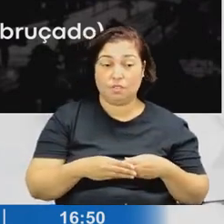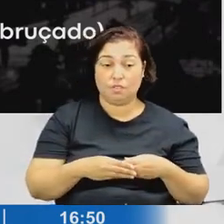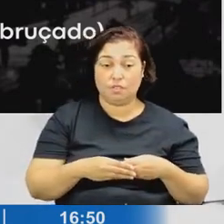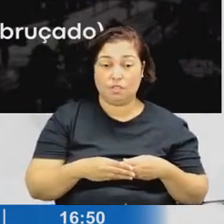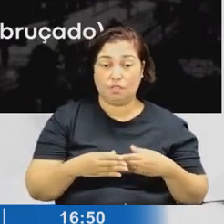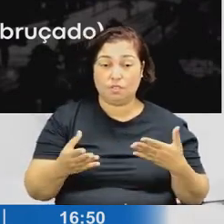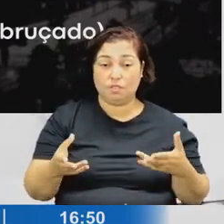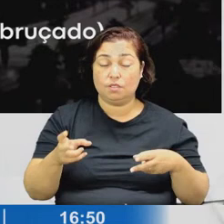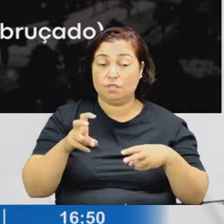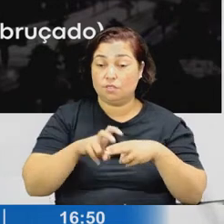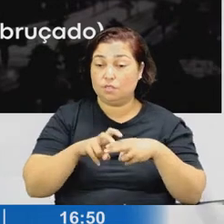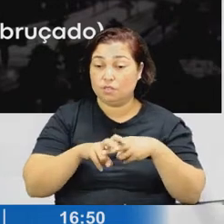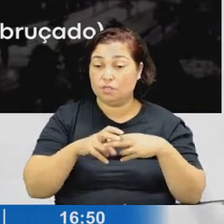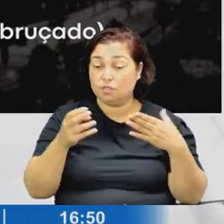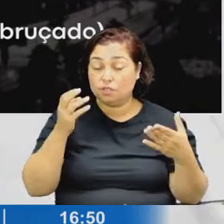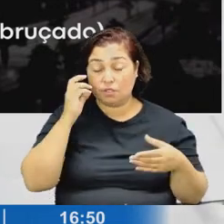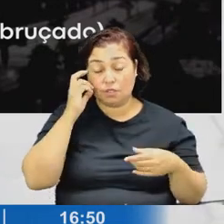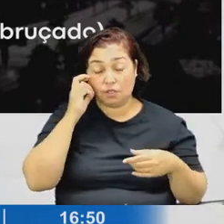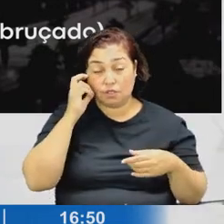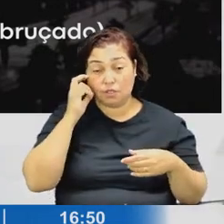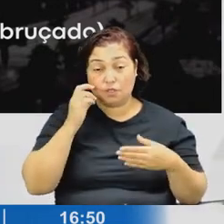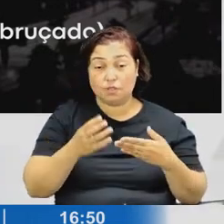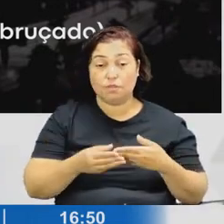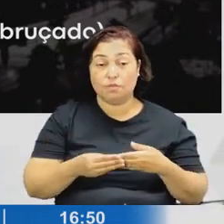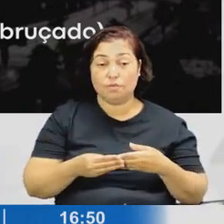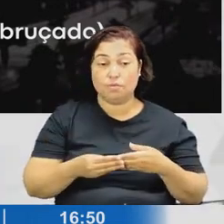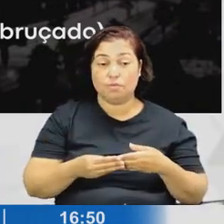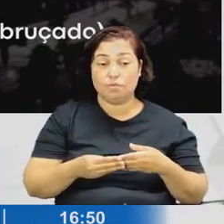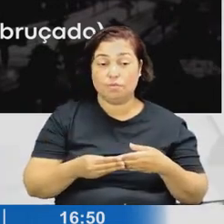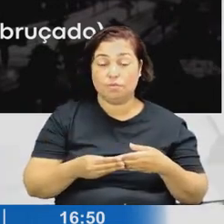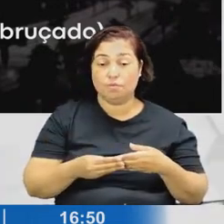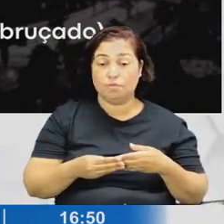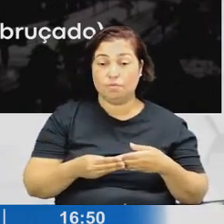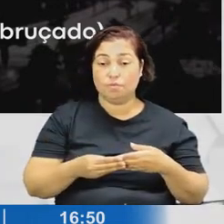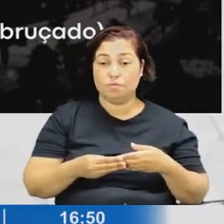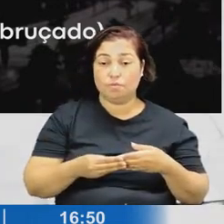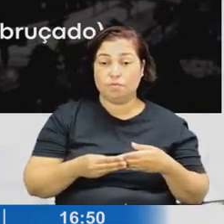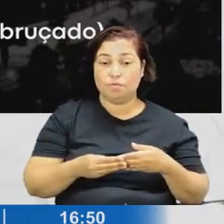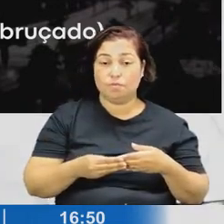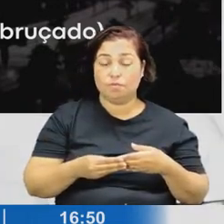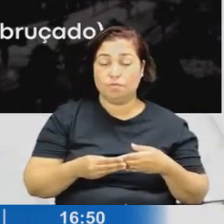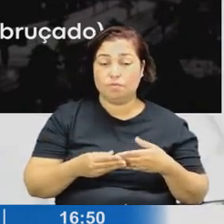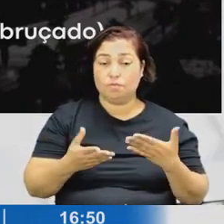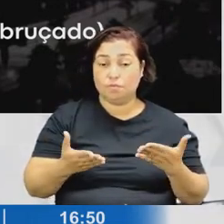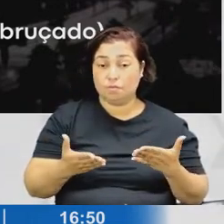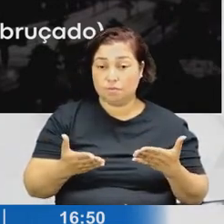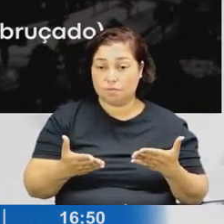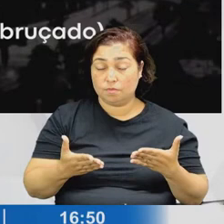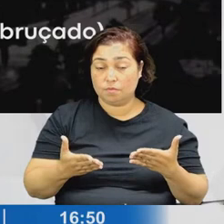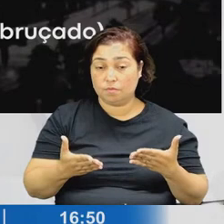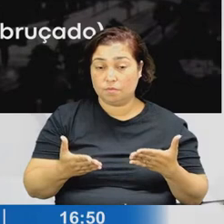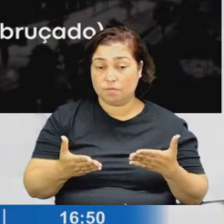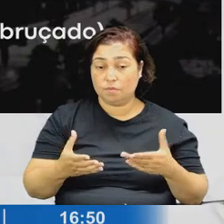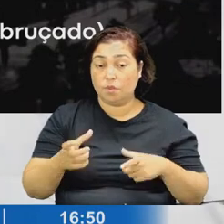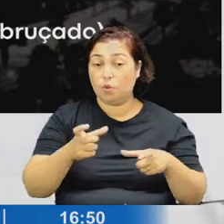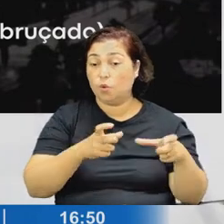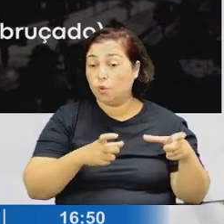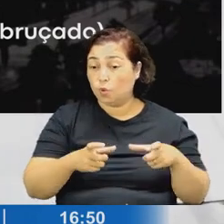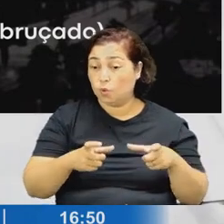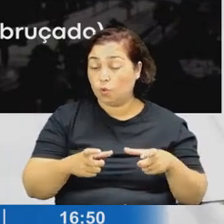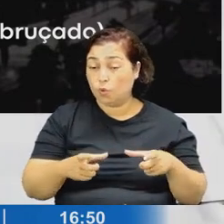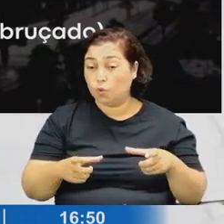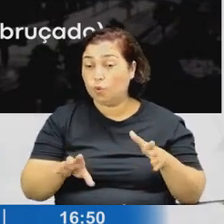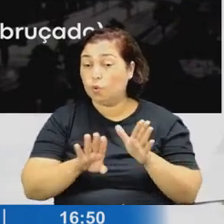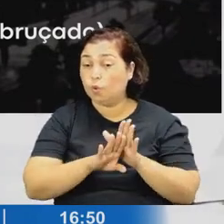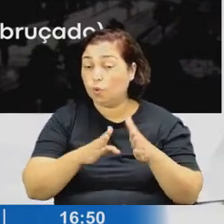sentado no negócio na cadeira acho que do comandante sei lá entendeu então não informar o buscam local inusitado chegou